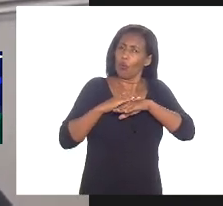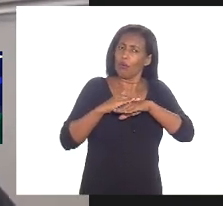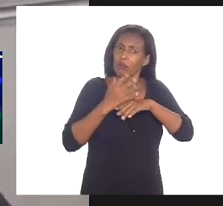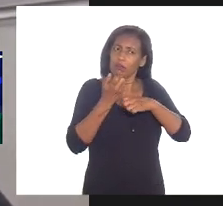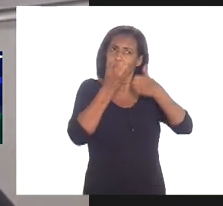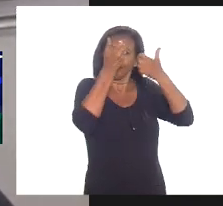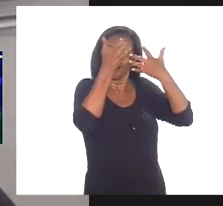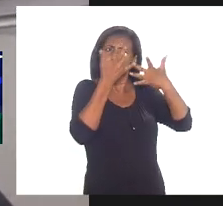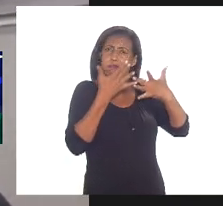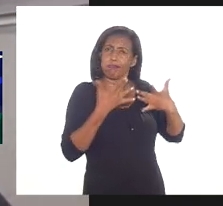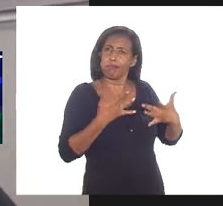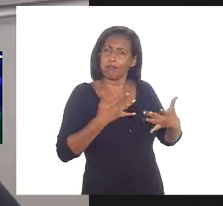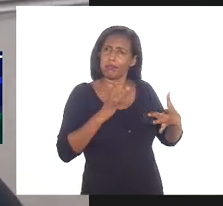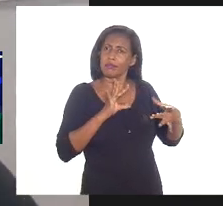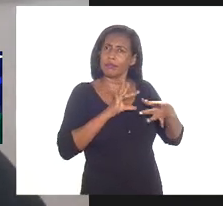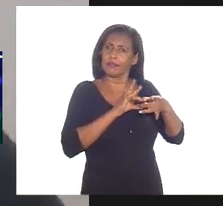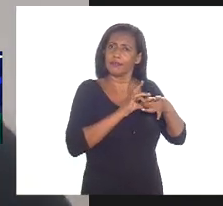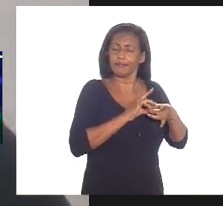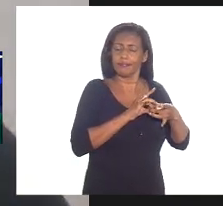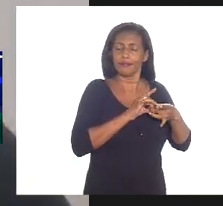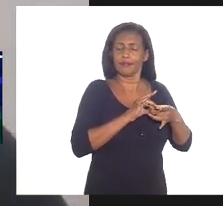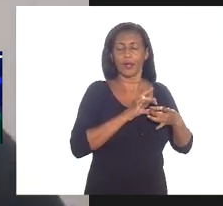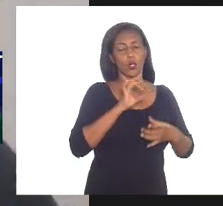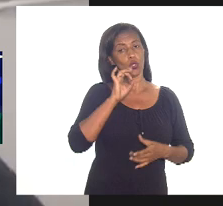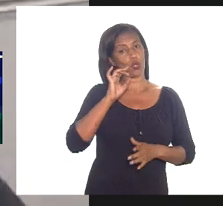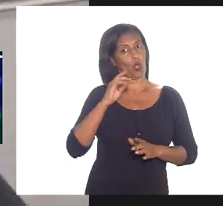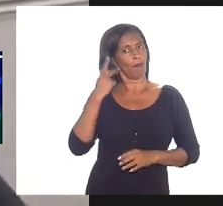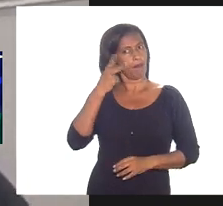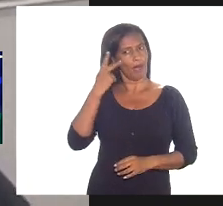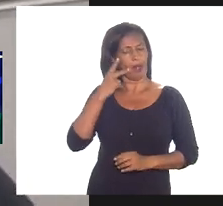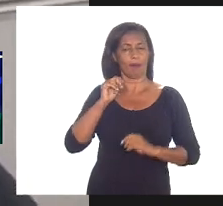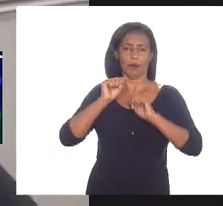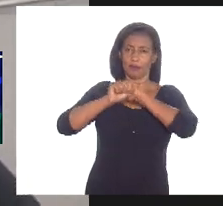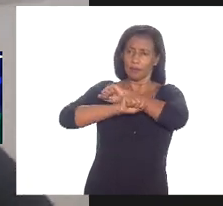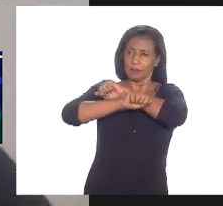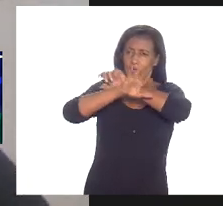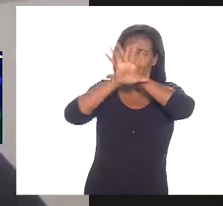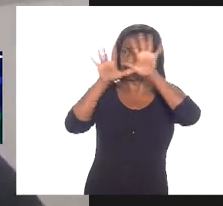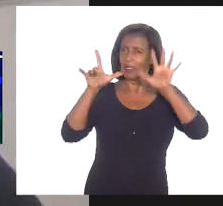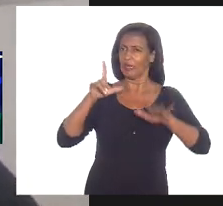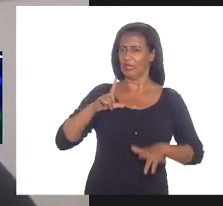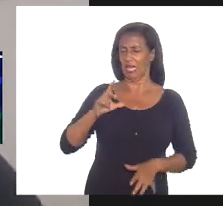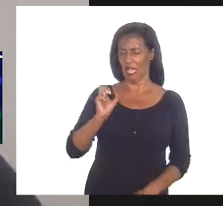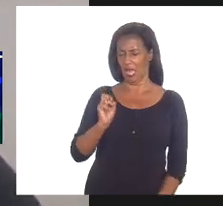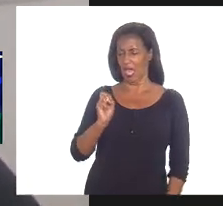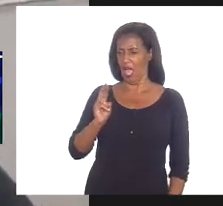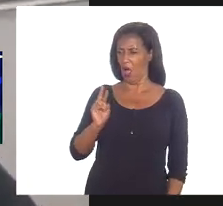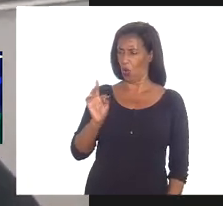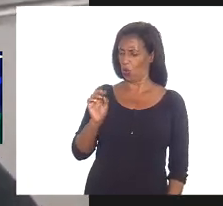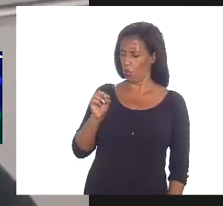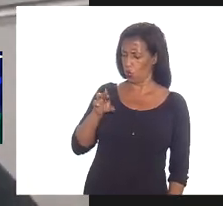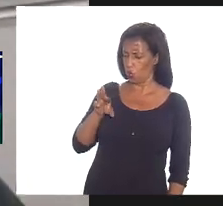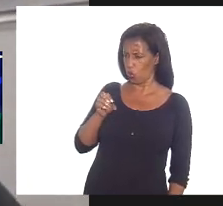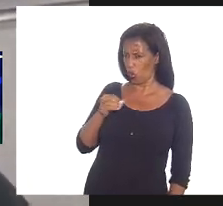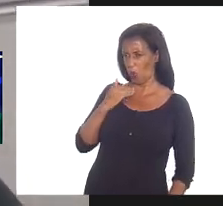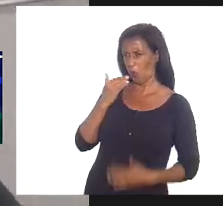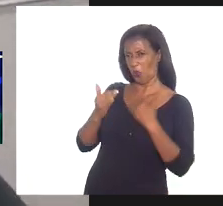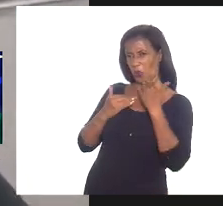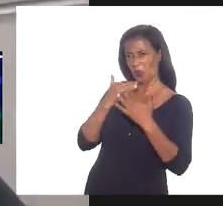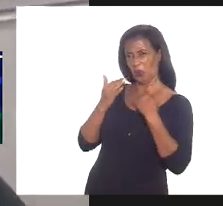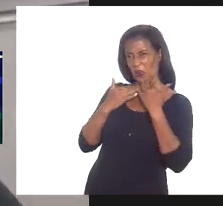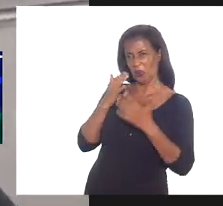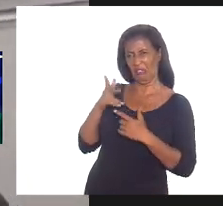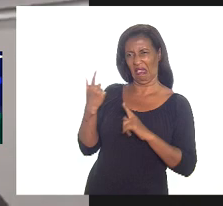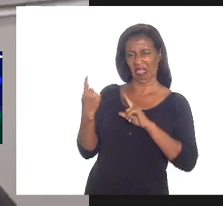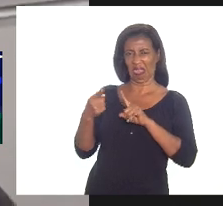Então eu só queria deixar isso claro o Parlamento Tem sim autonomia dizer também que é balela Ah